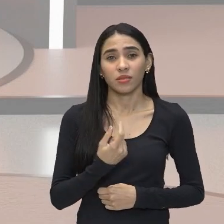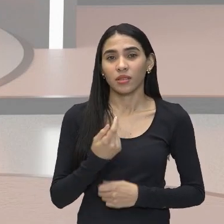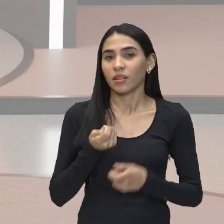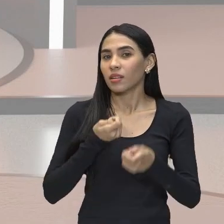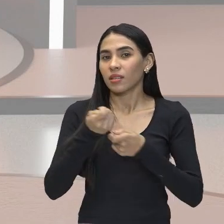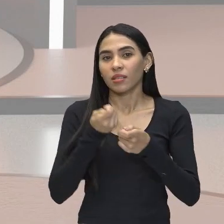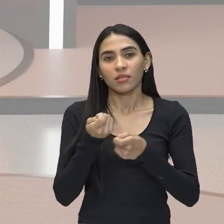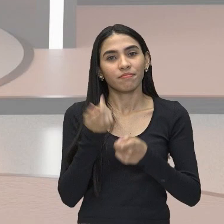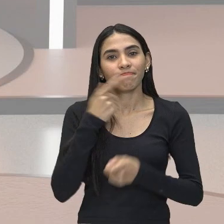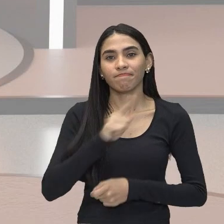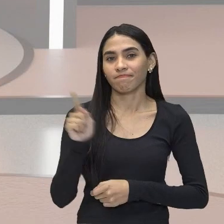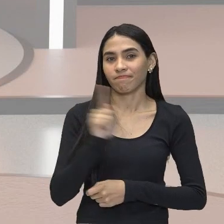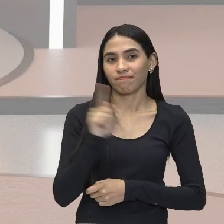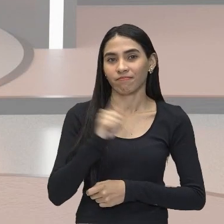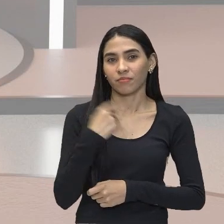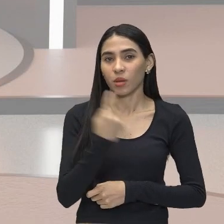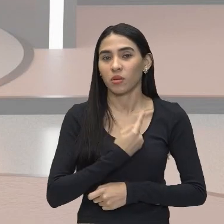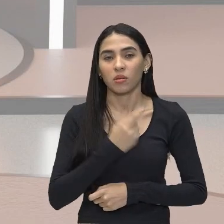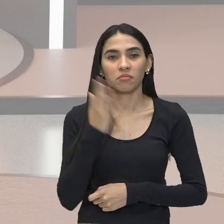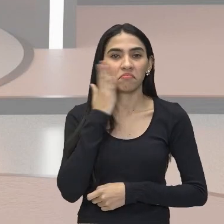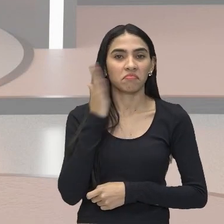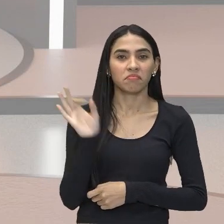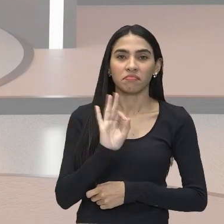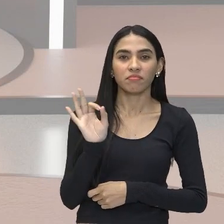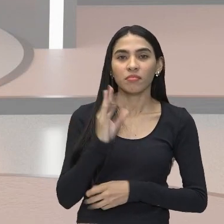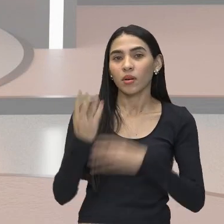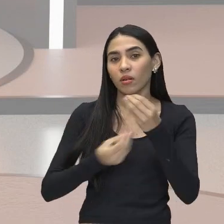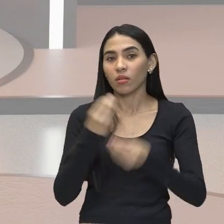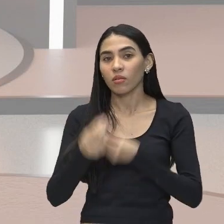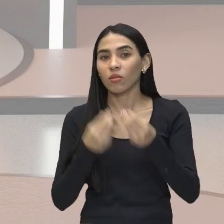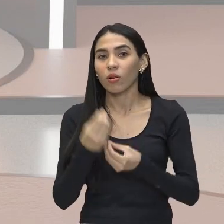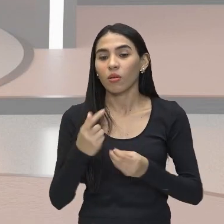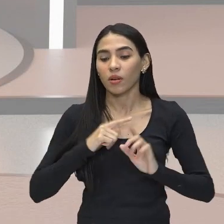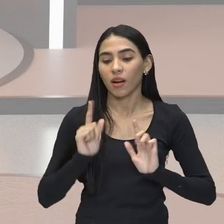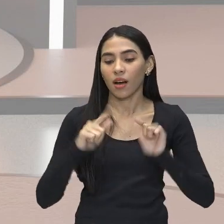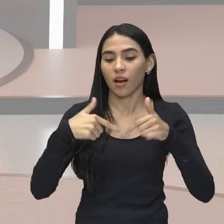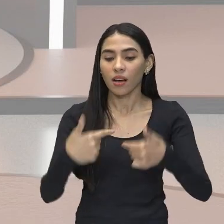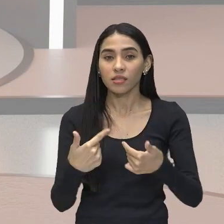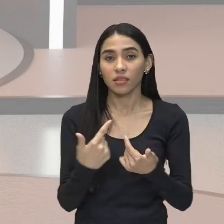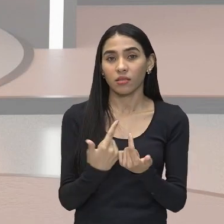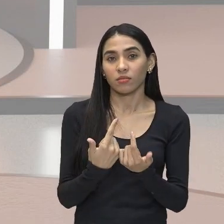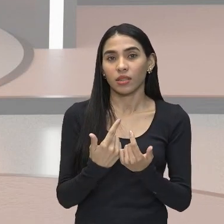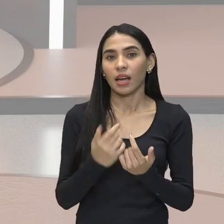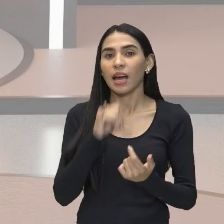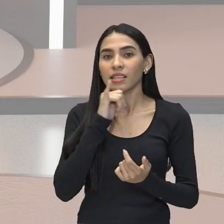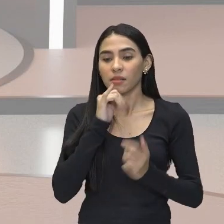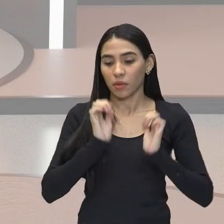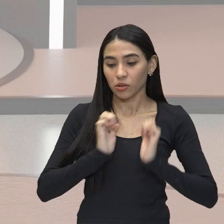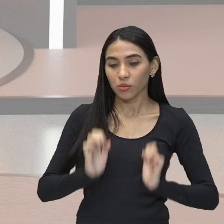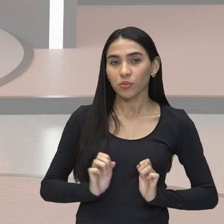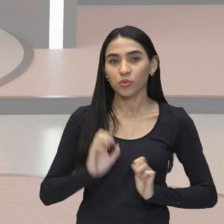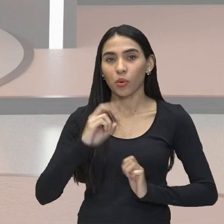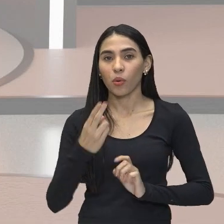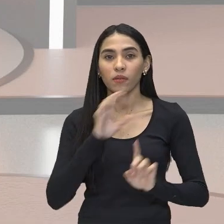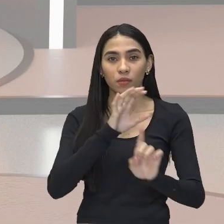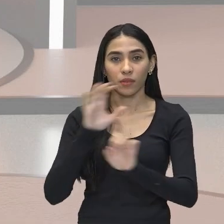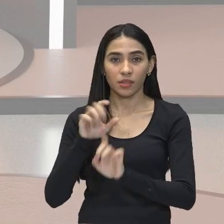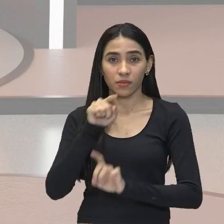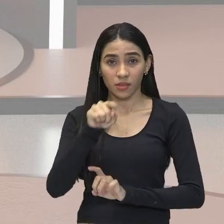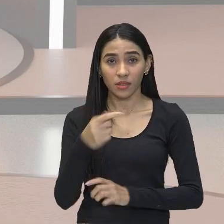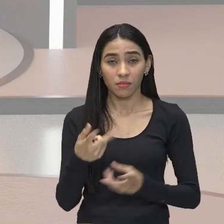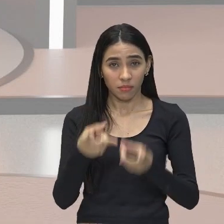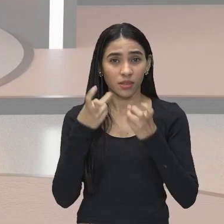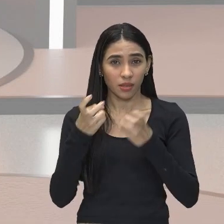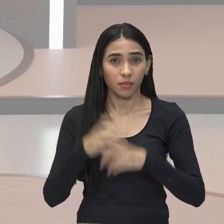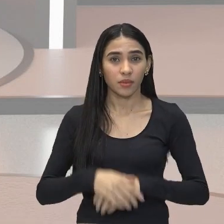conseguimos controlar. A gente não sabe como é que vai ser a nossa reação diante de certas atitudes. Estão percebendo